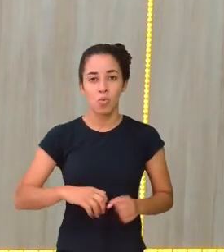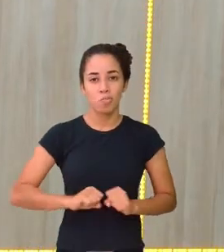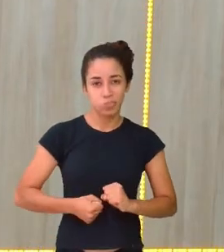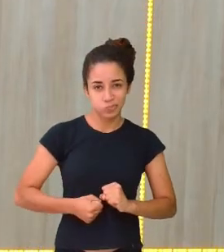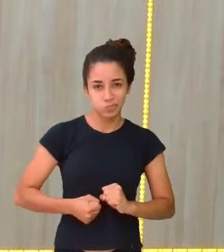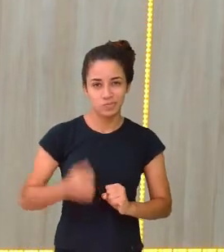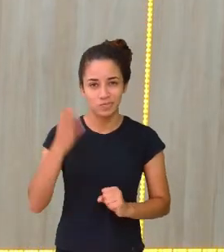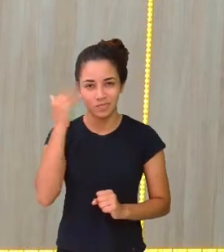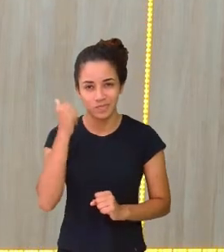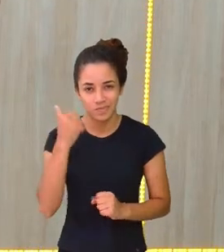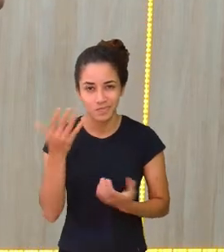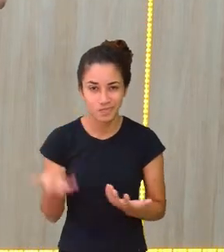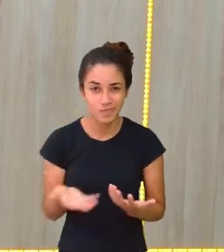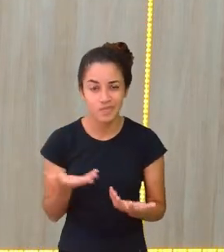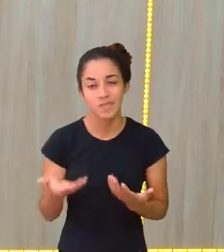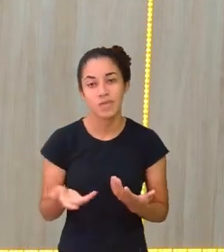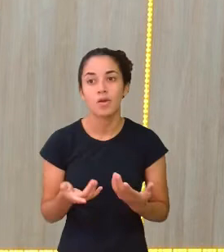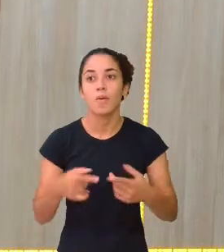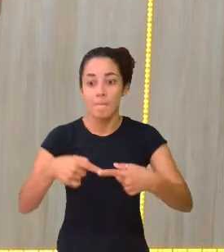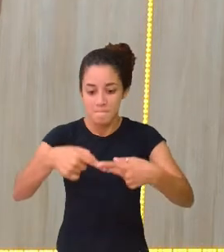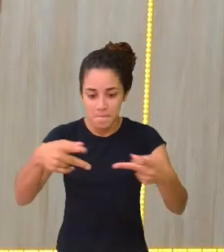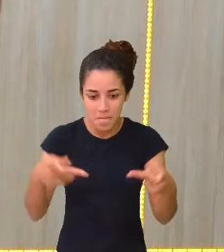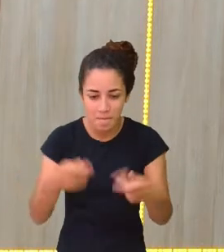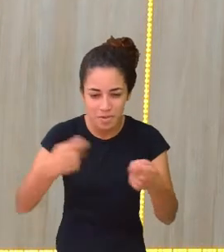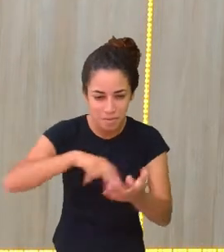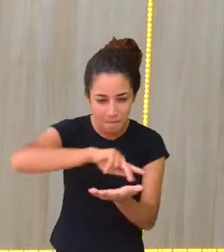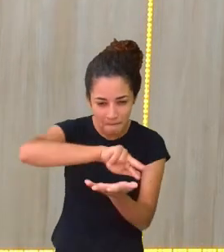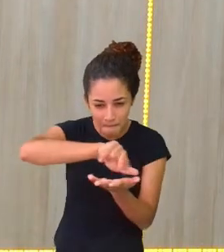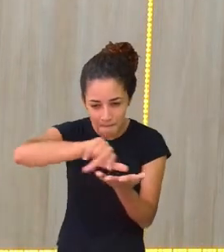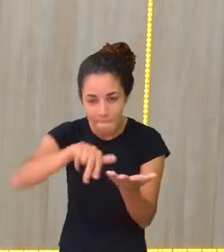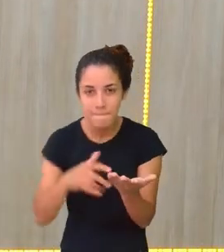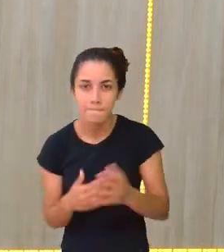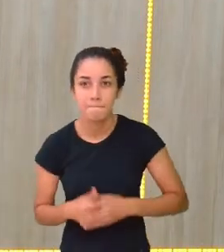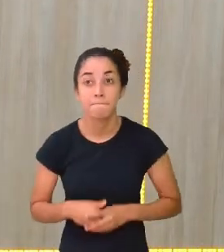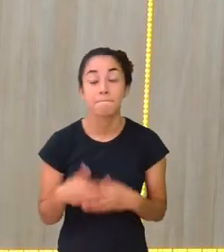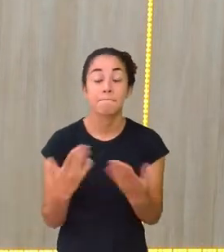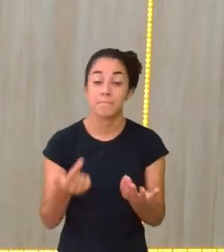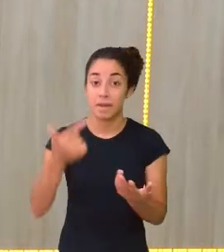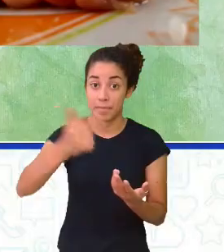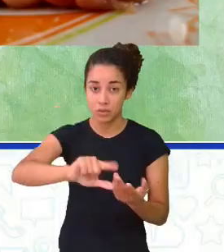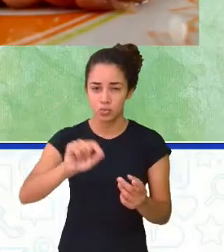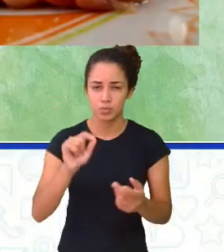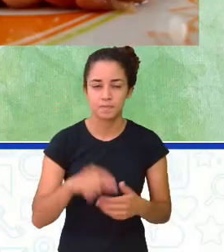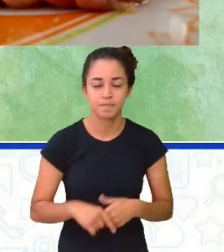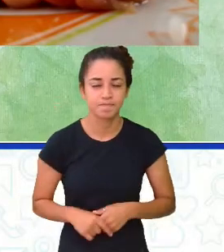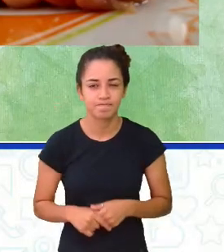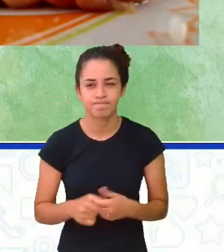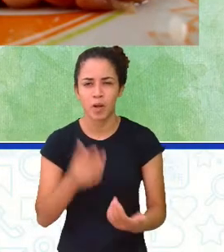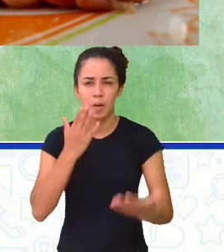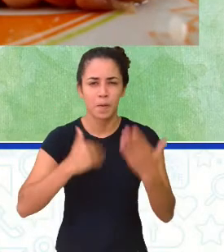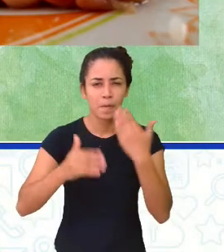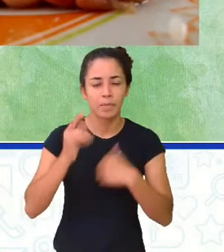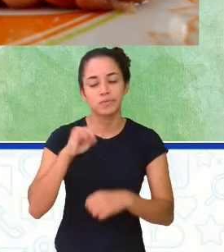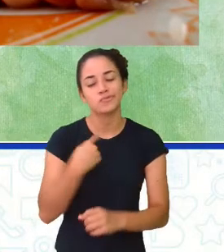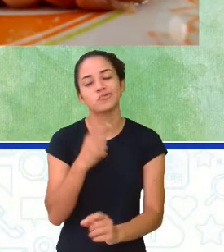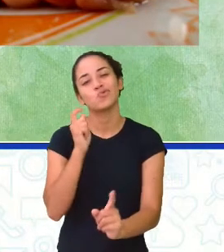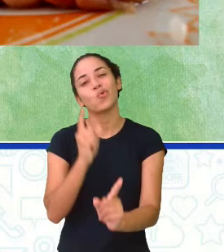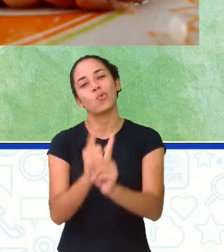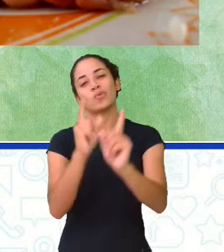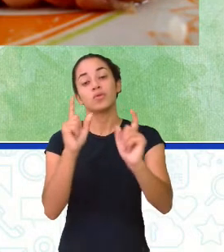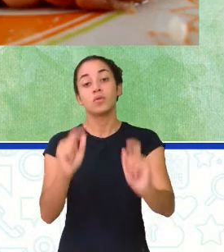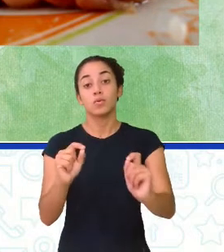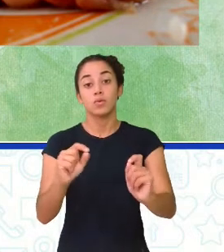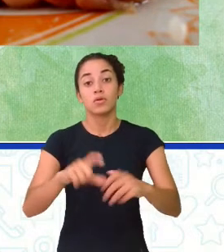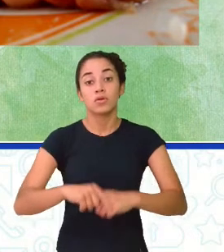alertar e vamos ver que o nosso prato precisa ser bem variado. Mas o que é que nós temos mais? Nos alimentos encontramos, né, o